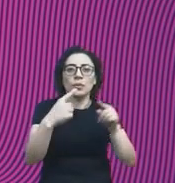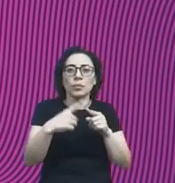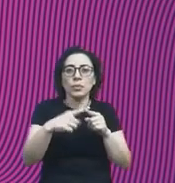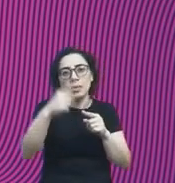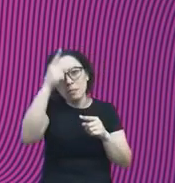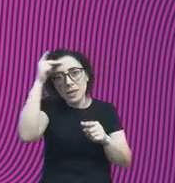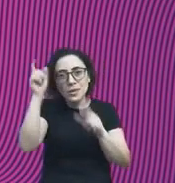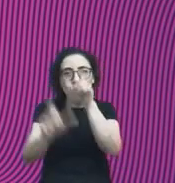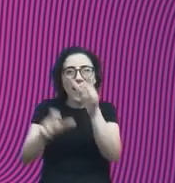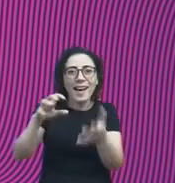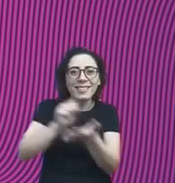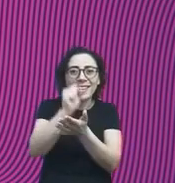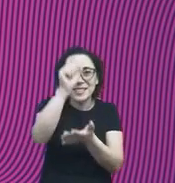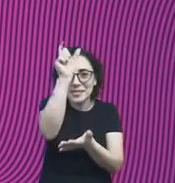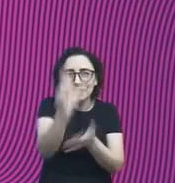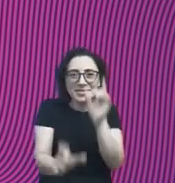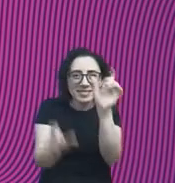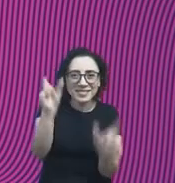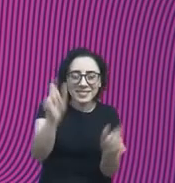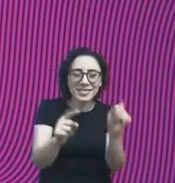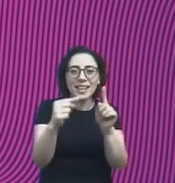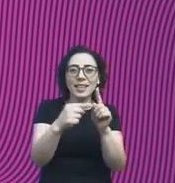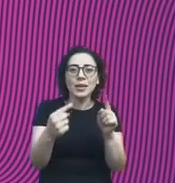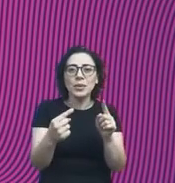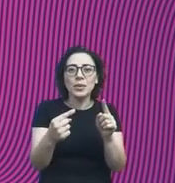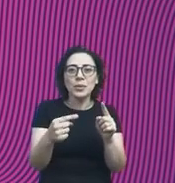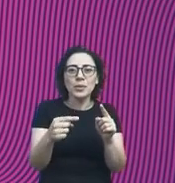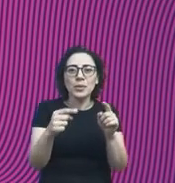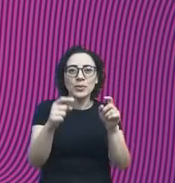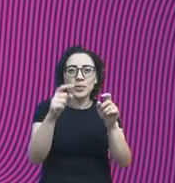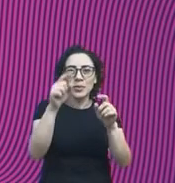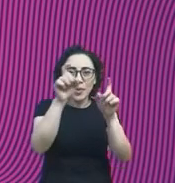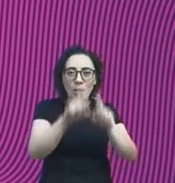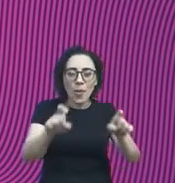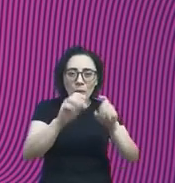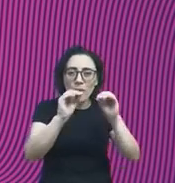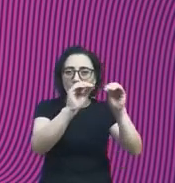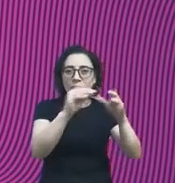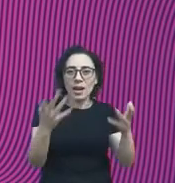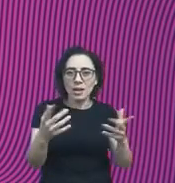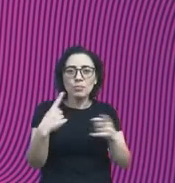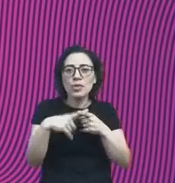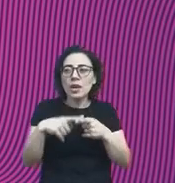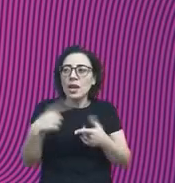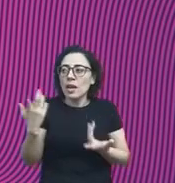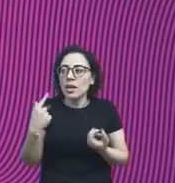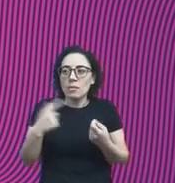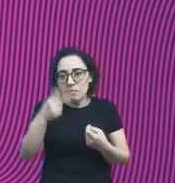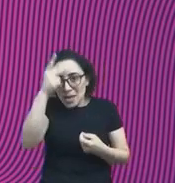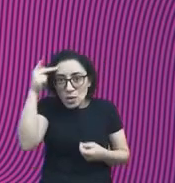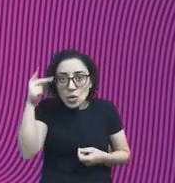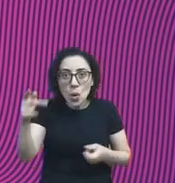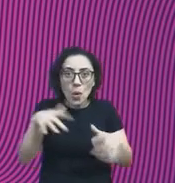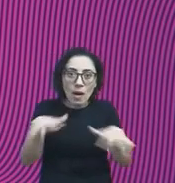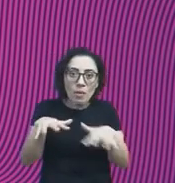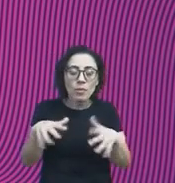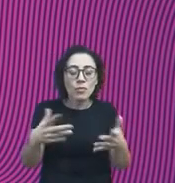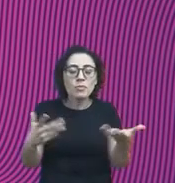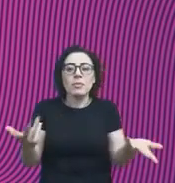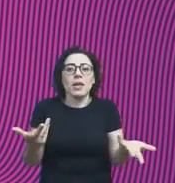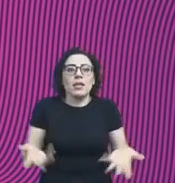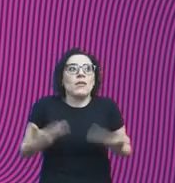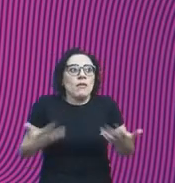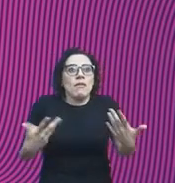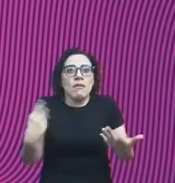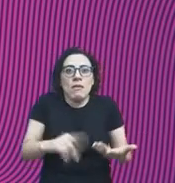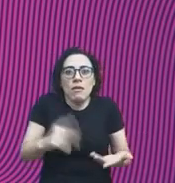Vou puxar aqui, Conrado, que é bom que eu falo e depois o Brito sempre me ajuda. Ele me corrige com muita elegância, mas ele me corrige bem. Então, eu falo